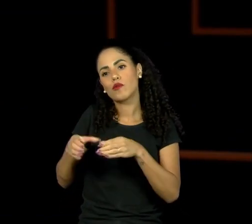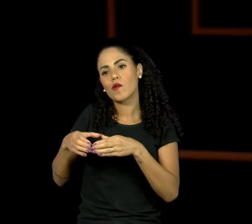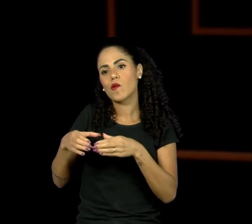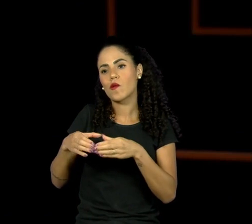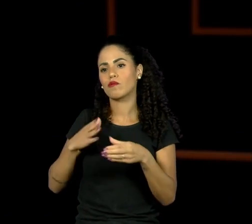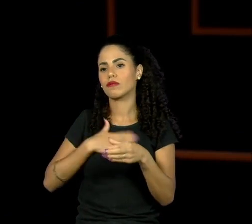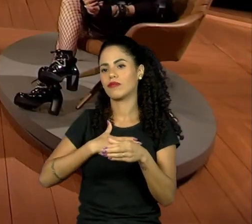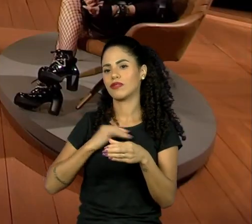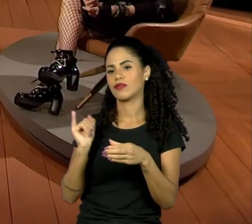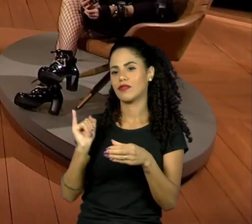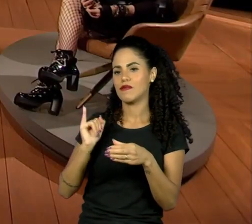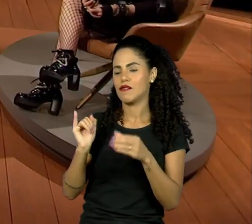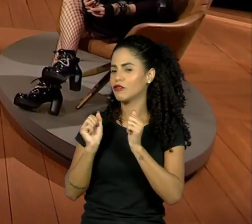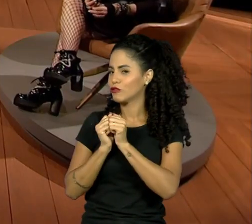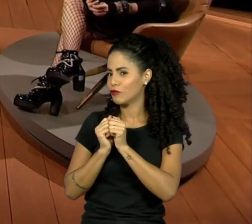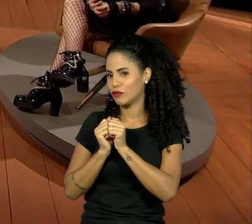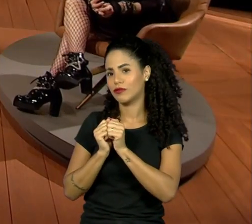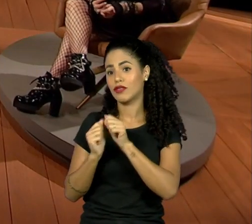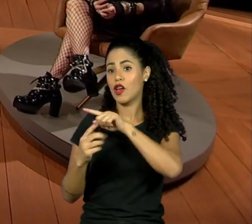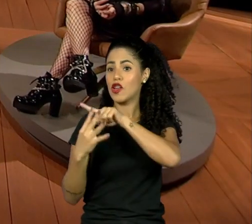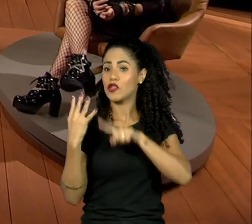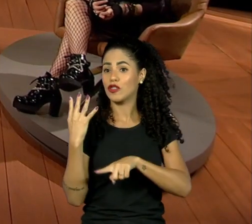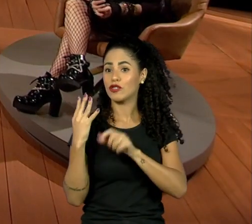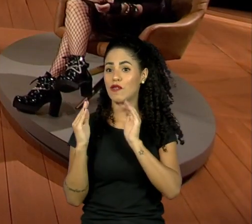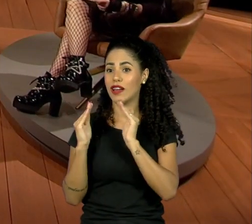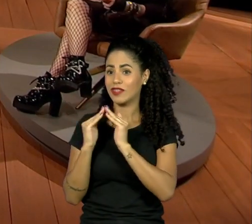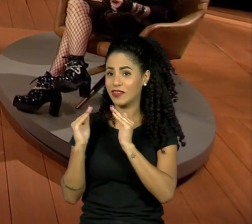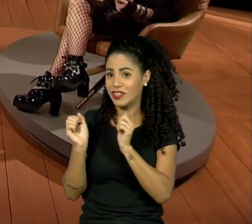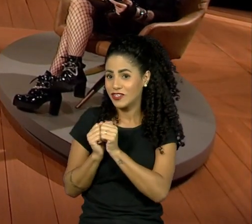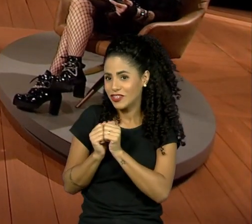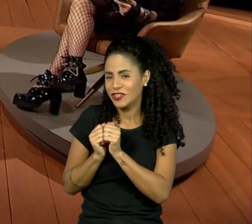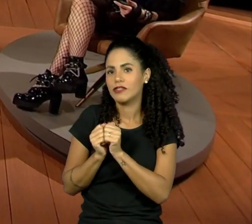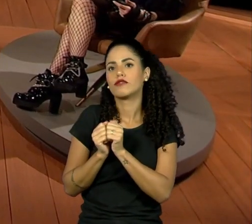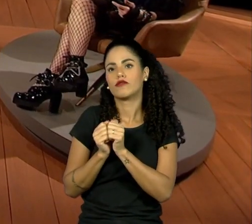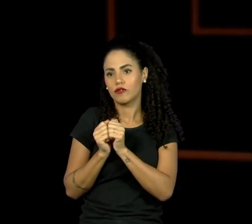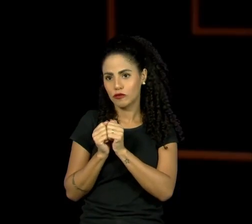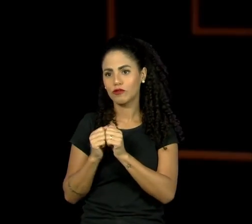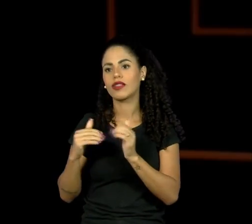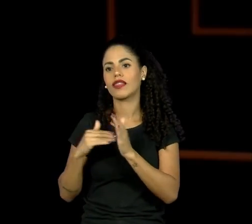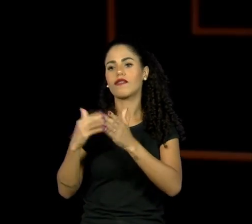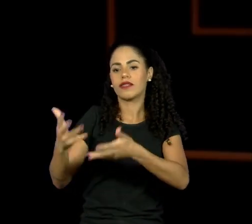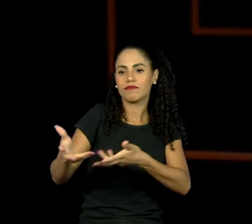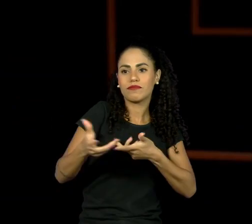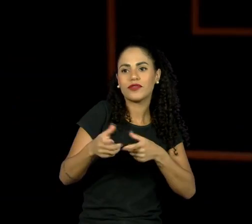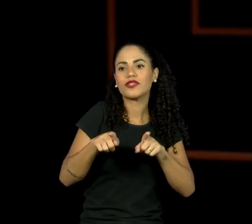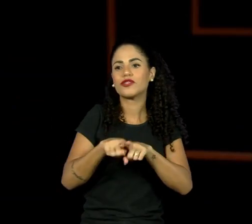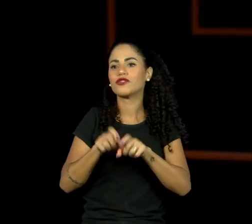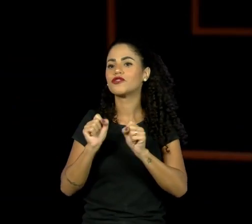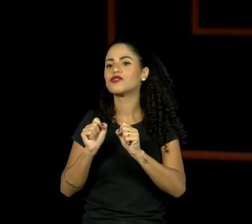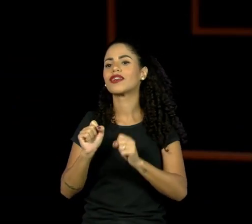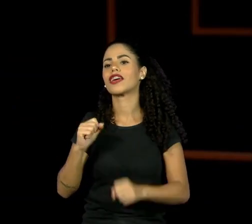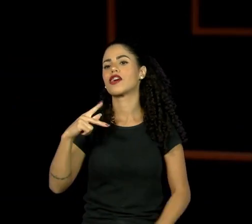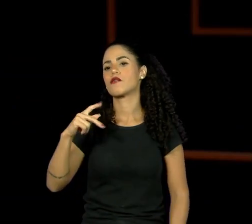queridos irmãos. A gente moramos nós 4 juntos, era muito engraçado. Até puxar o Pepeu, né? Que